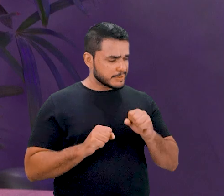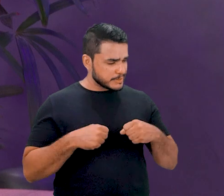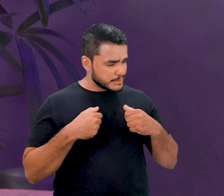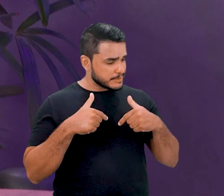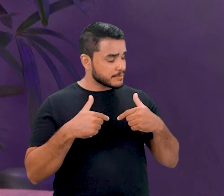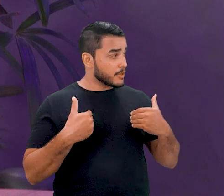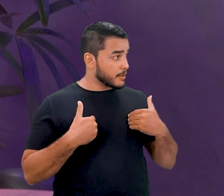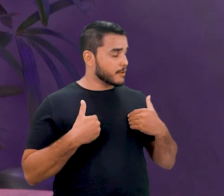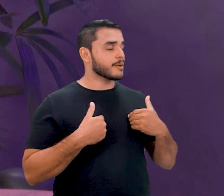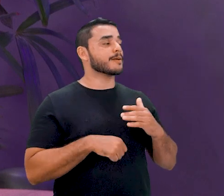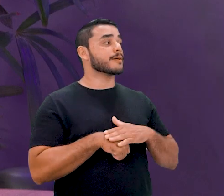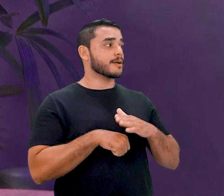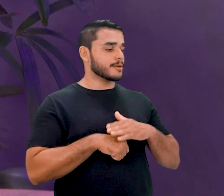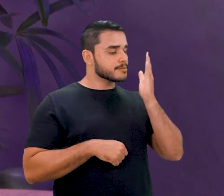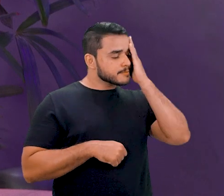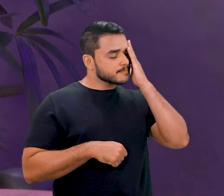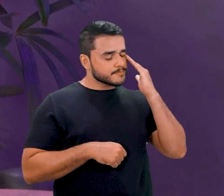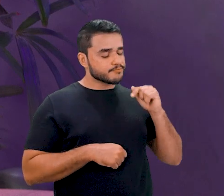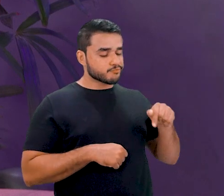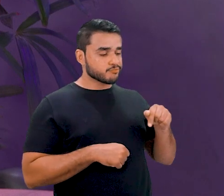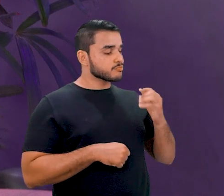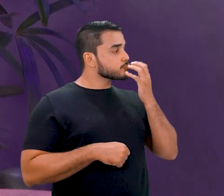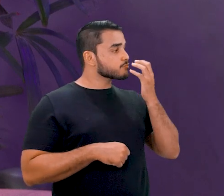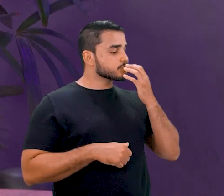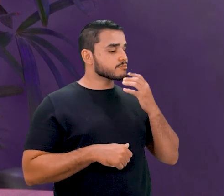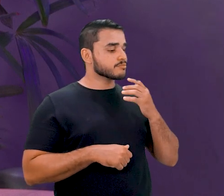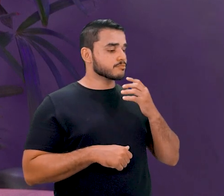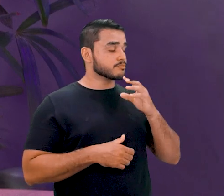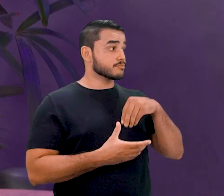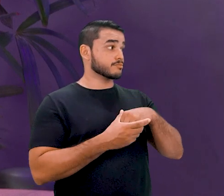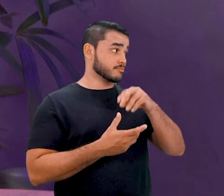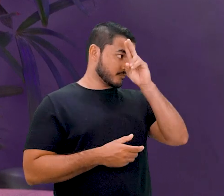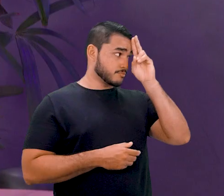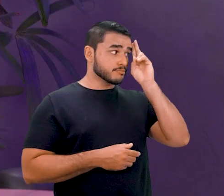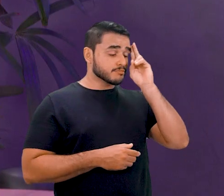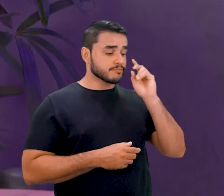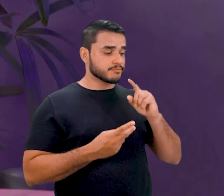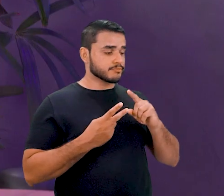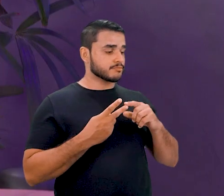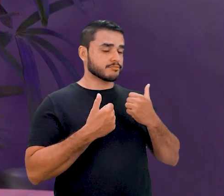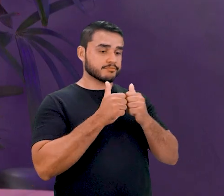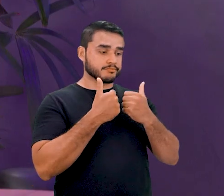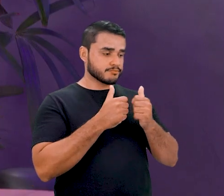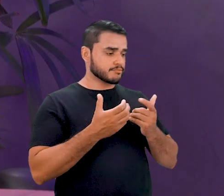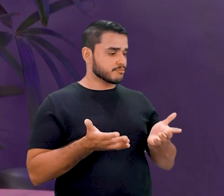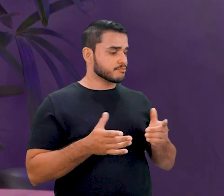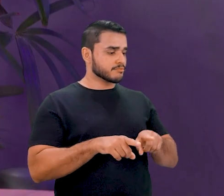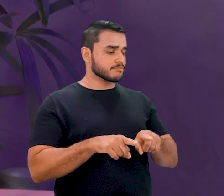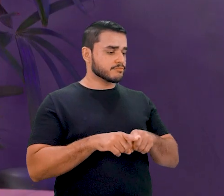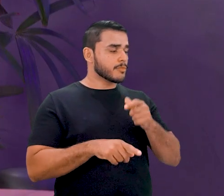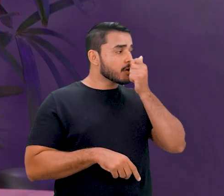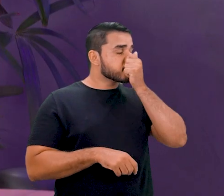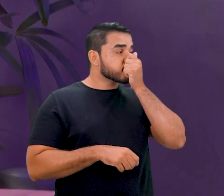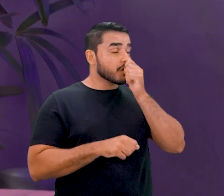enquanto usuários de cães-guia são os transportes por aplicativo. Gente, pegar um ônibus lotado é